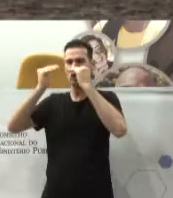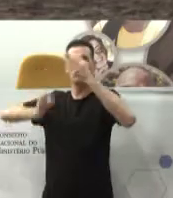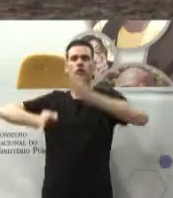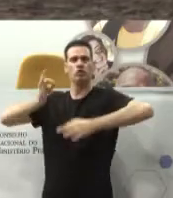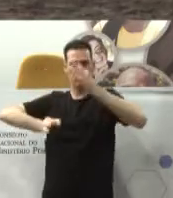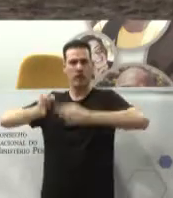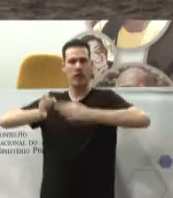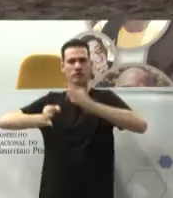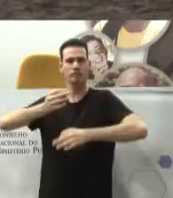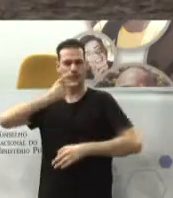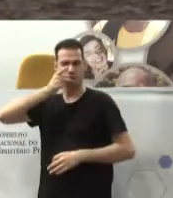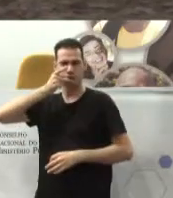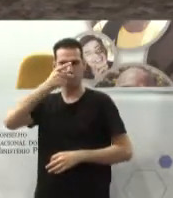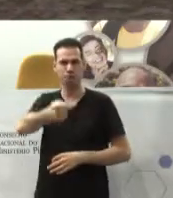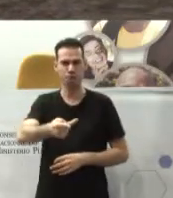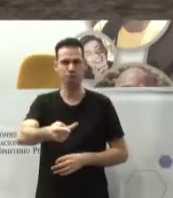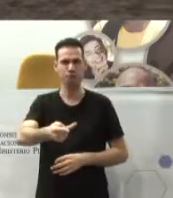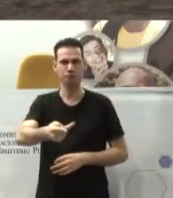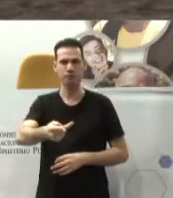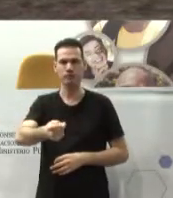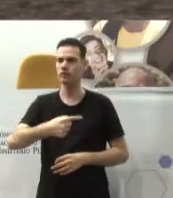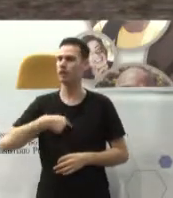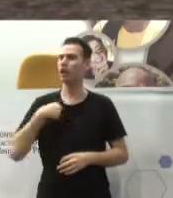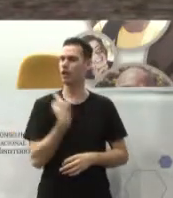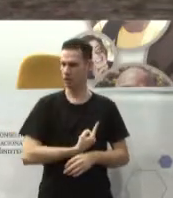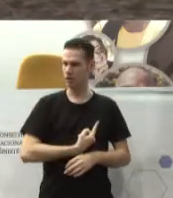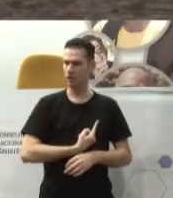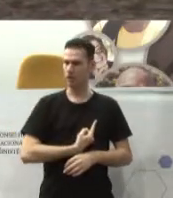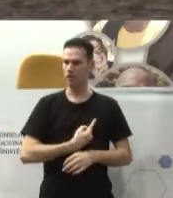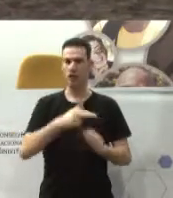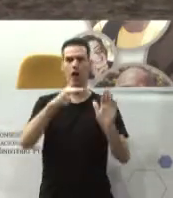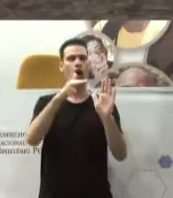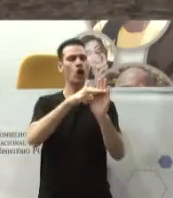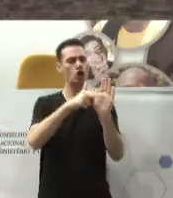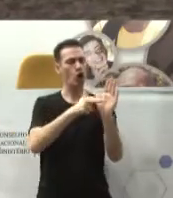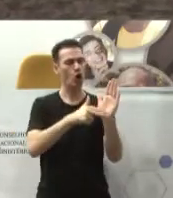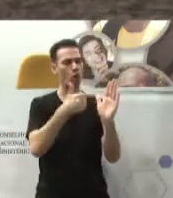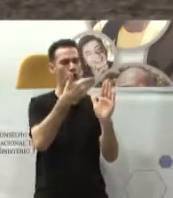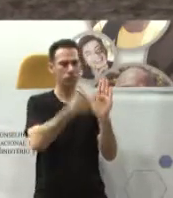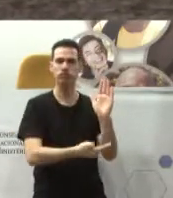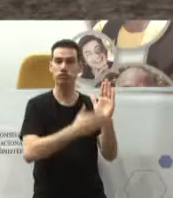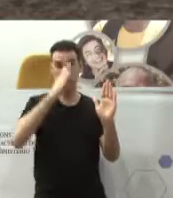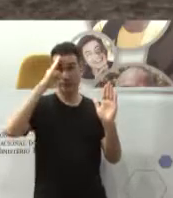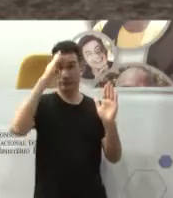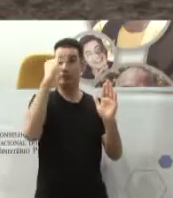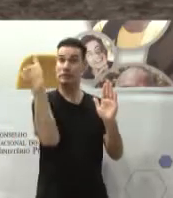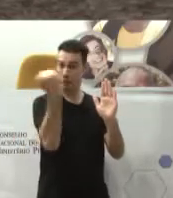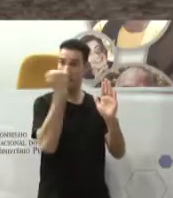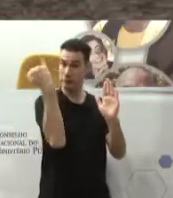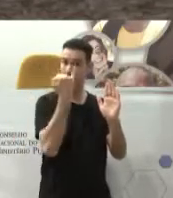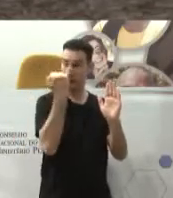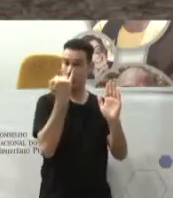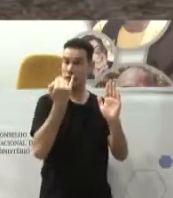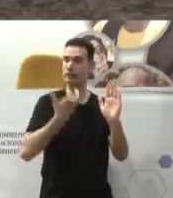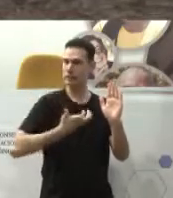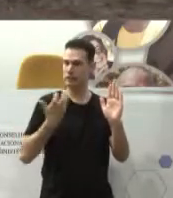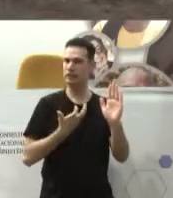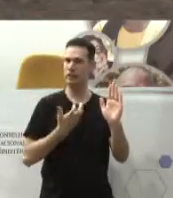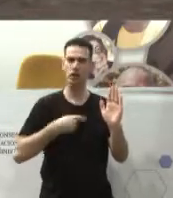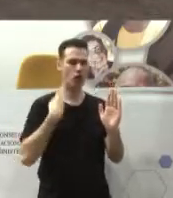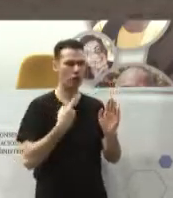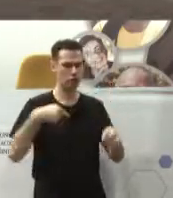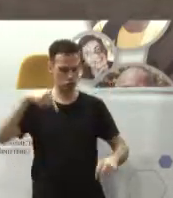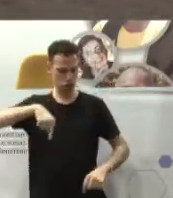falou que isso seria uma norma de eficácia plena, de efeito concreto de eficácia plena, realmente temos